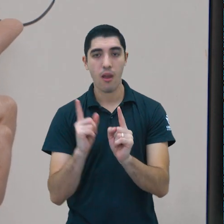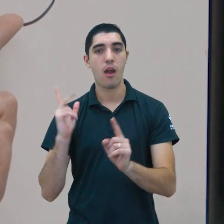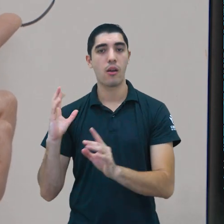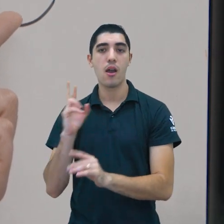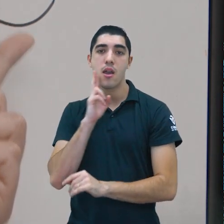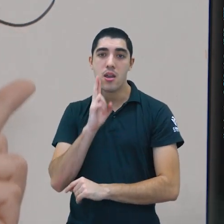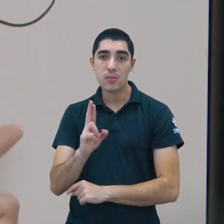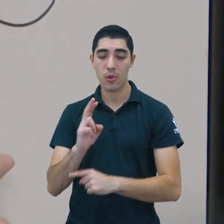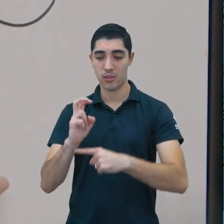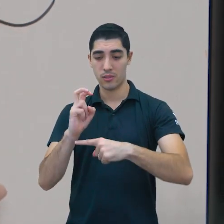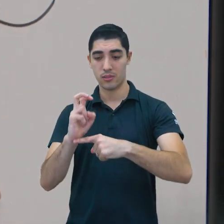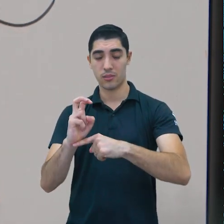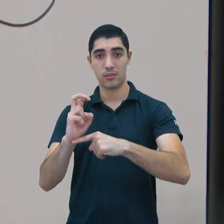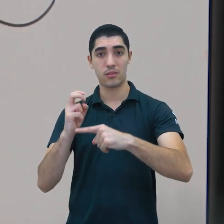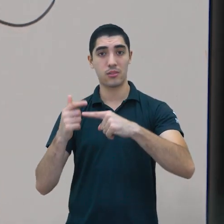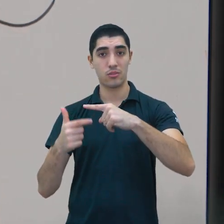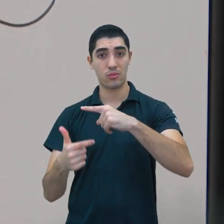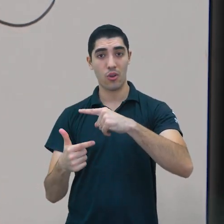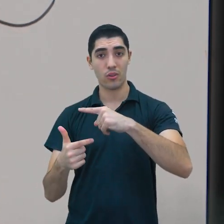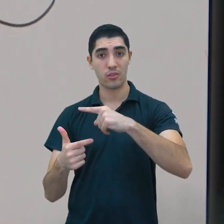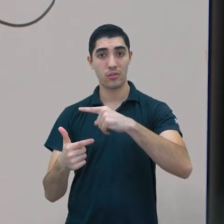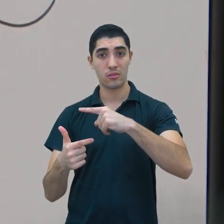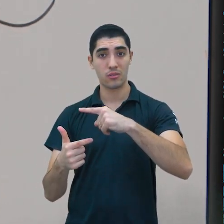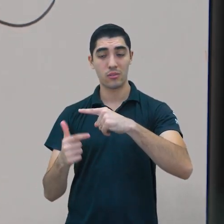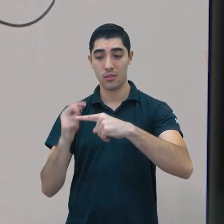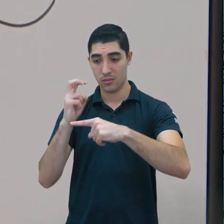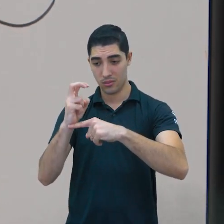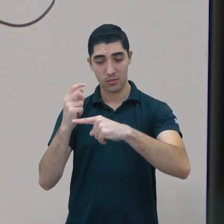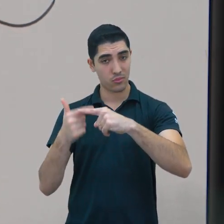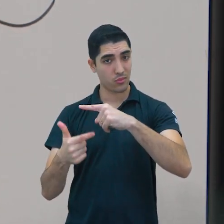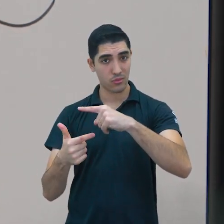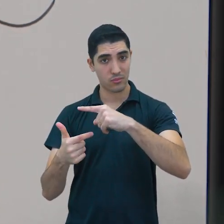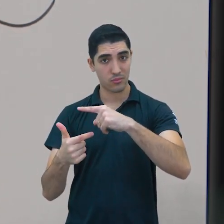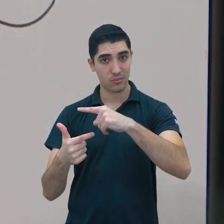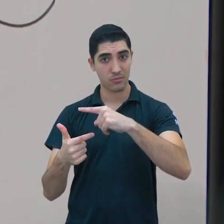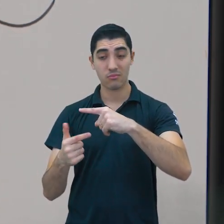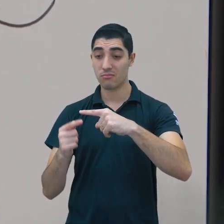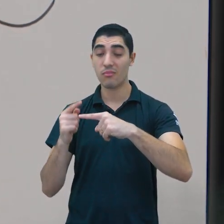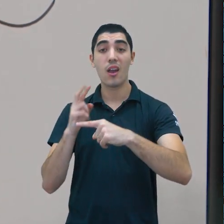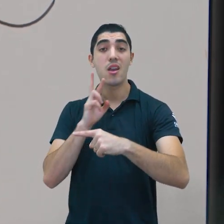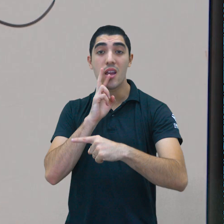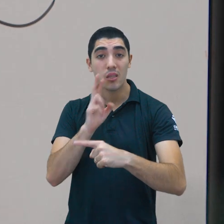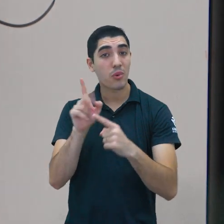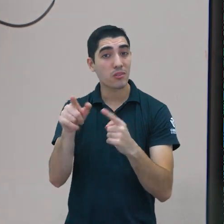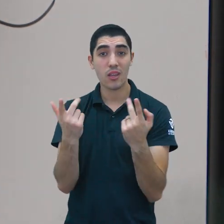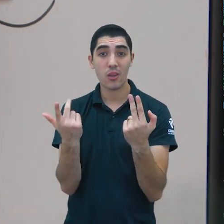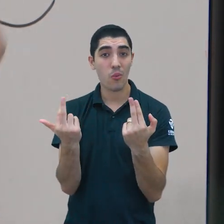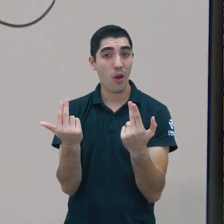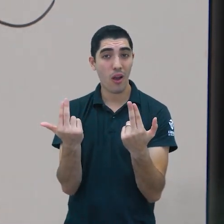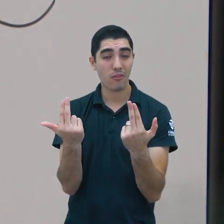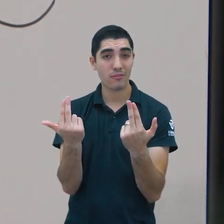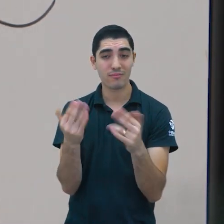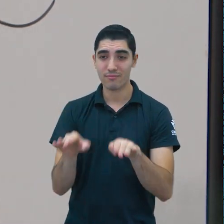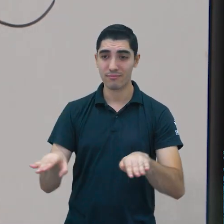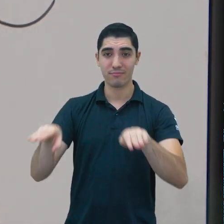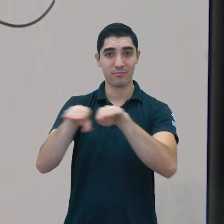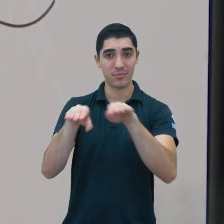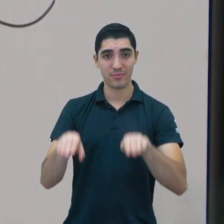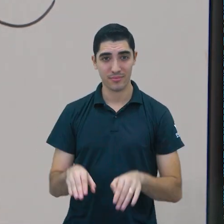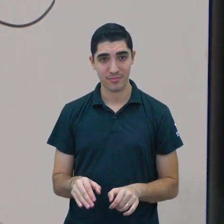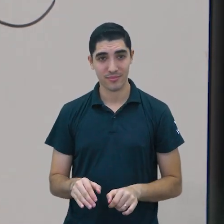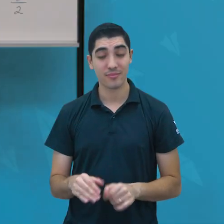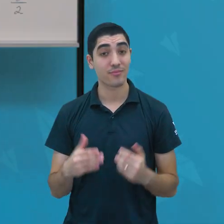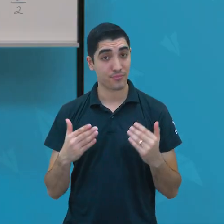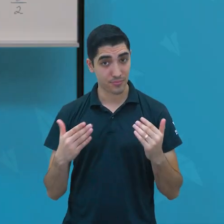simplifica as duas, você vai chegar, adivinha, ó, nessa mesma aqui, ó, 5 meios. Para as duas você chega nos 5